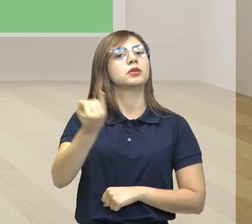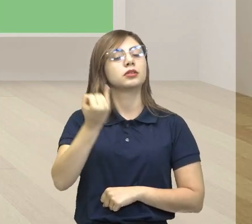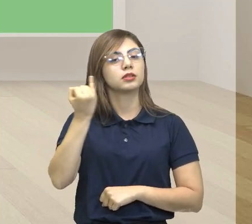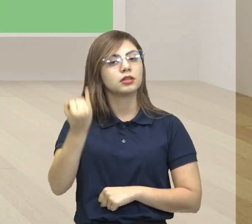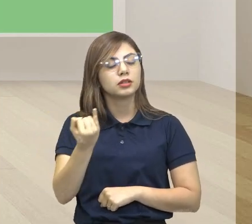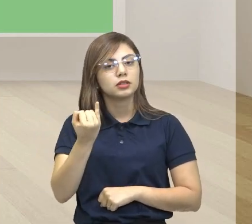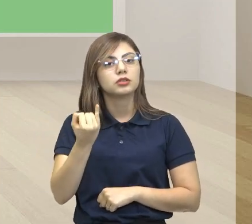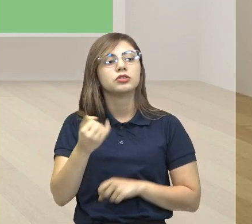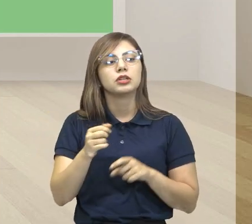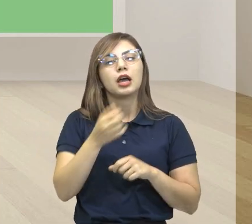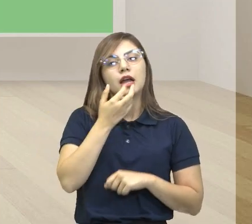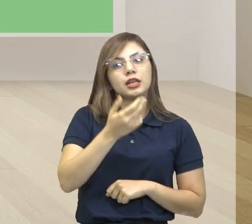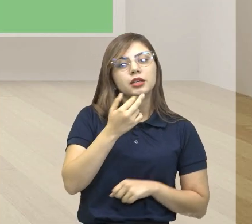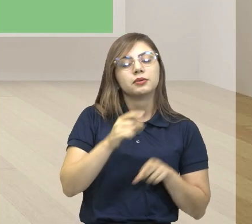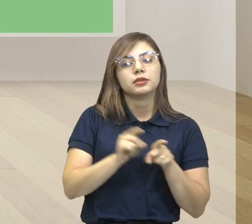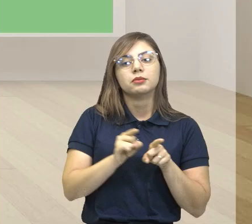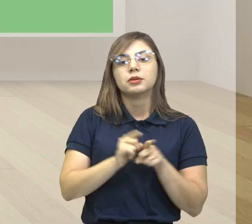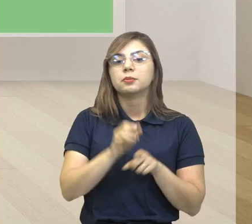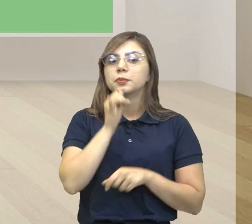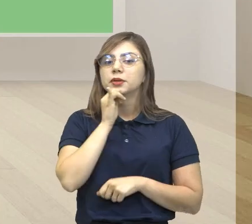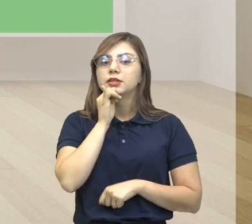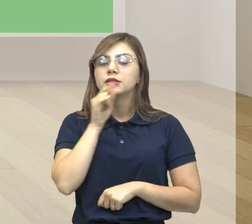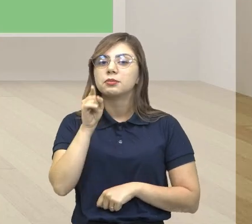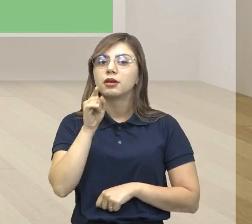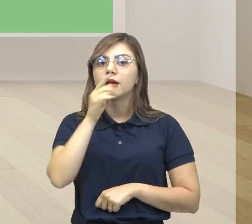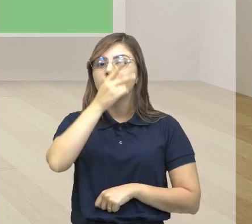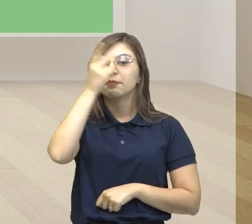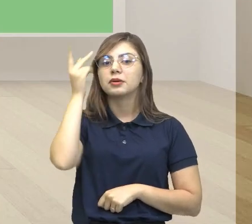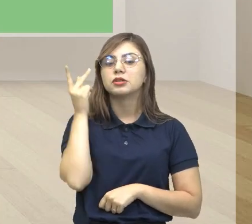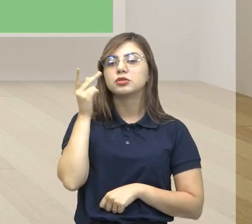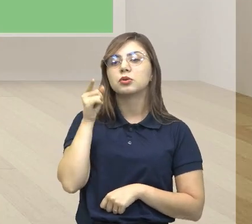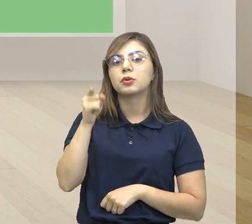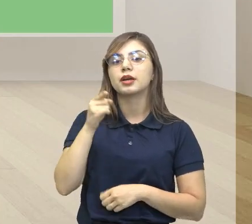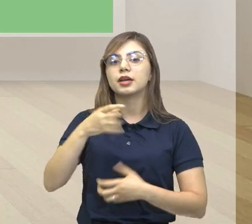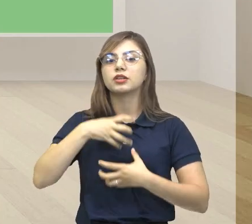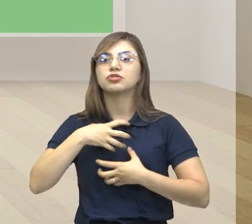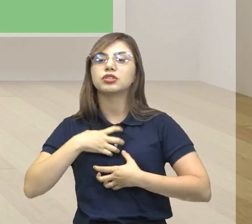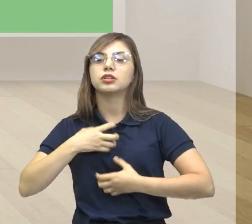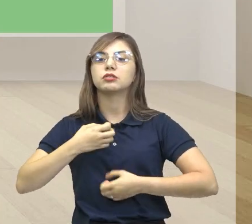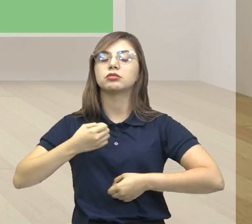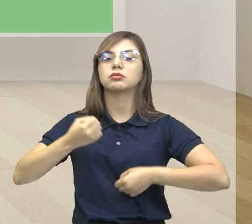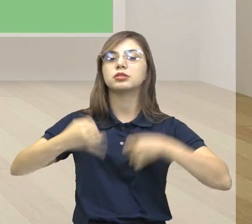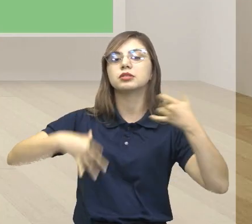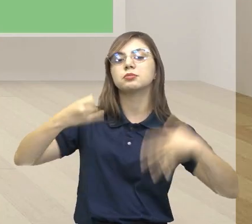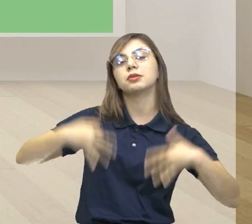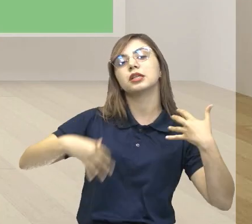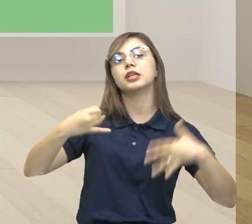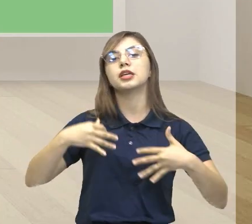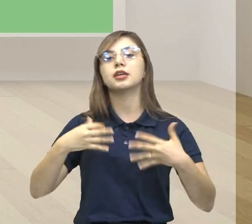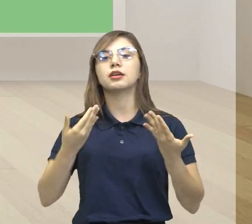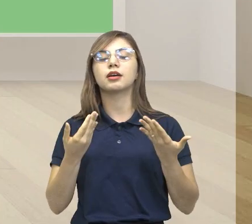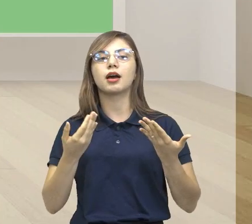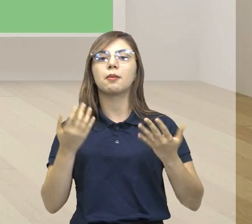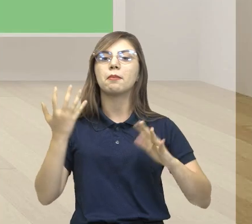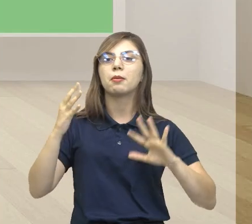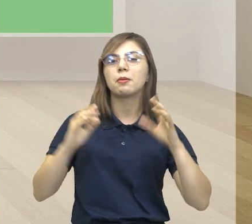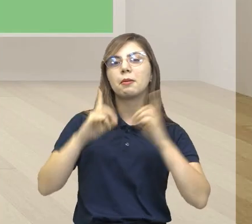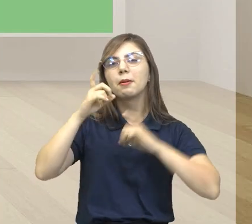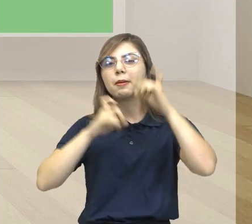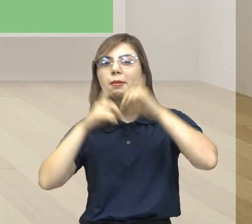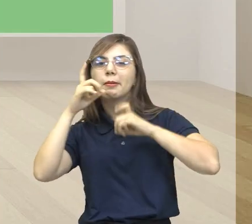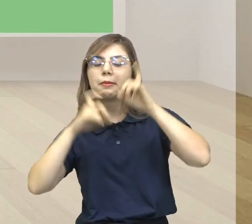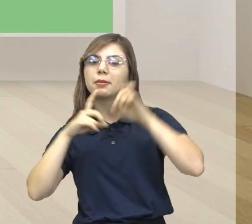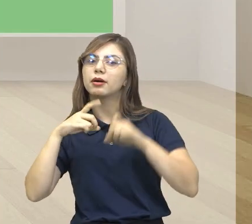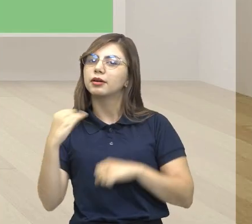própria língua. Por exemplo, a pessoa fala se gesticulando, é algo comum do High Context Culture. Uma pessoa